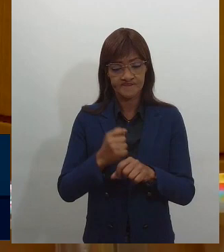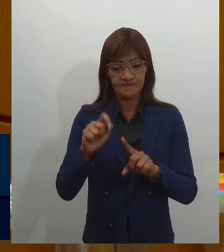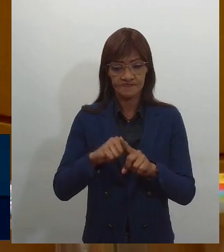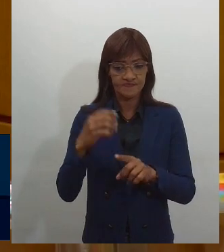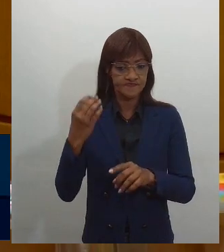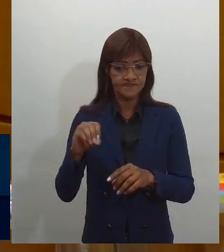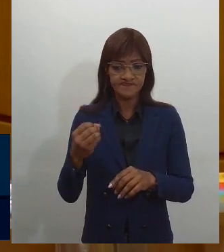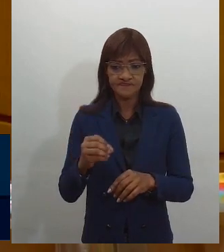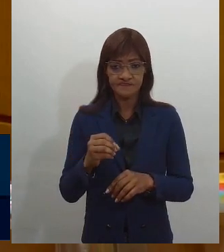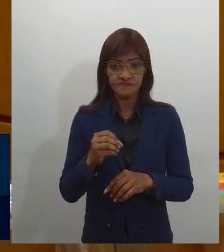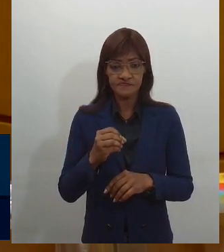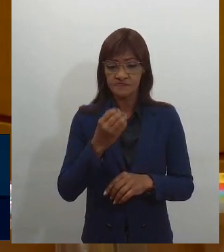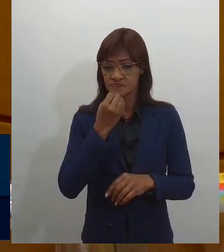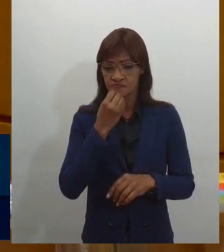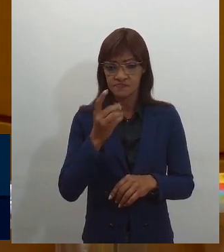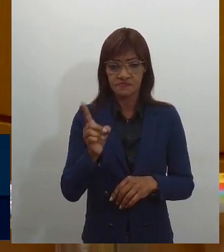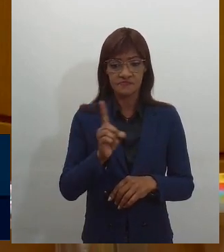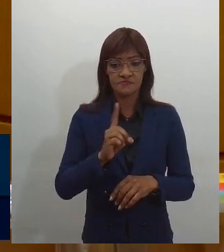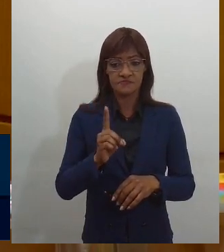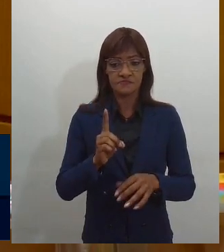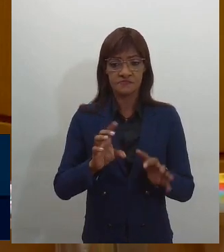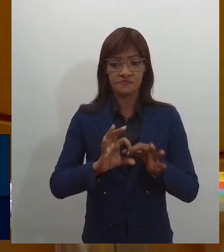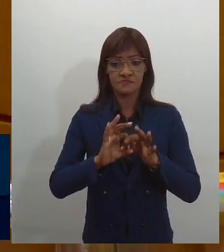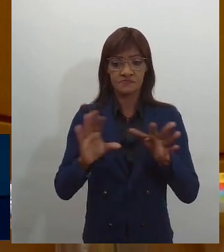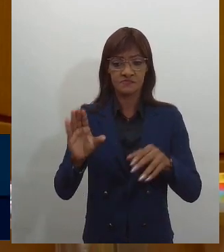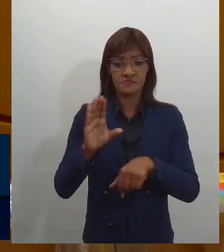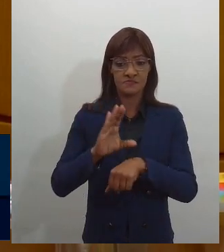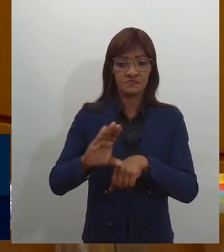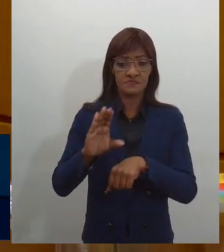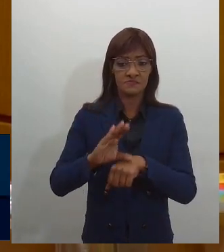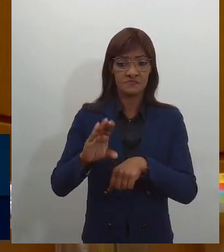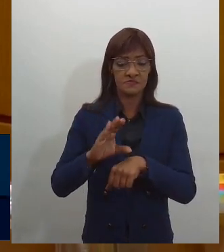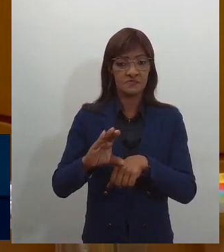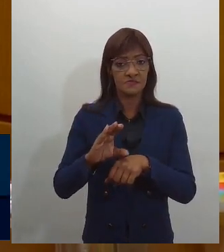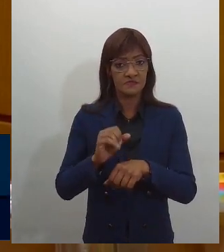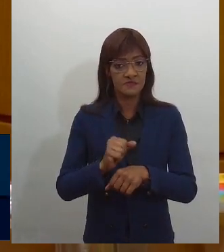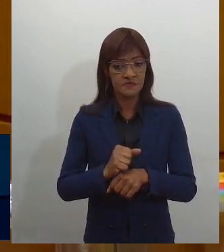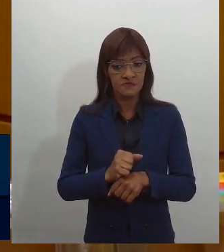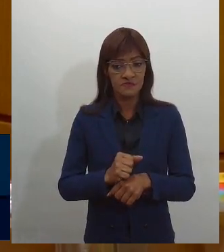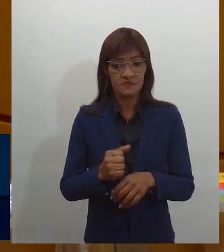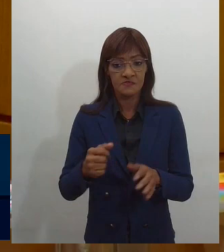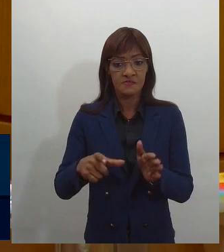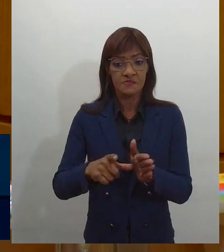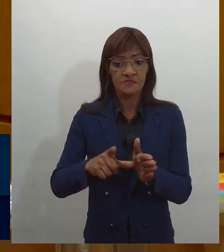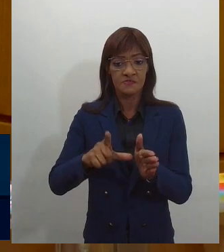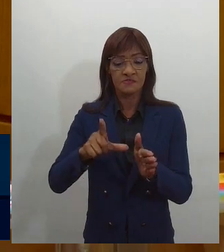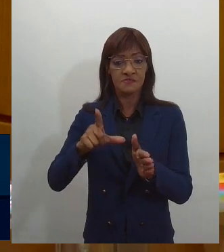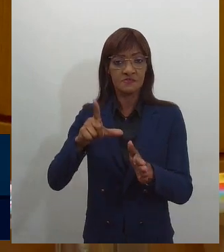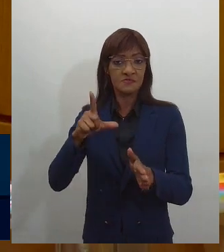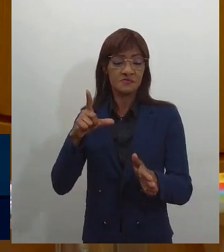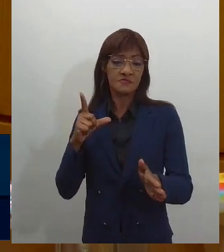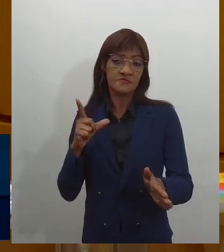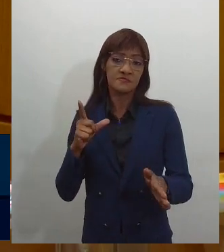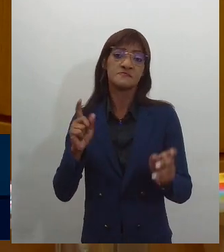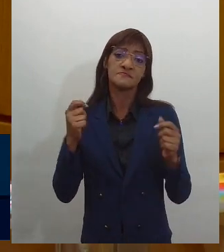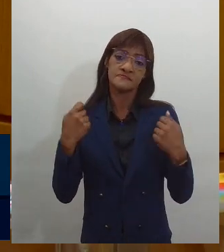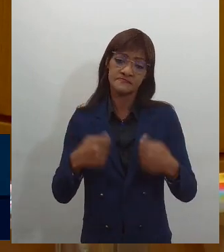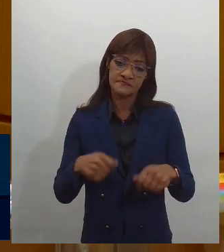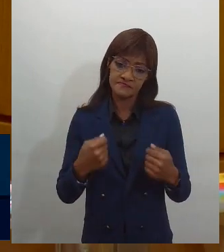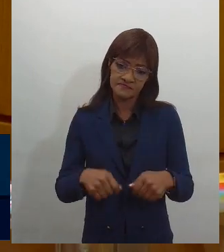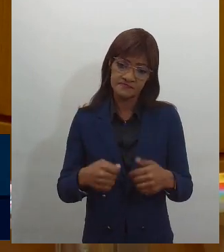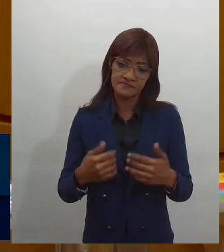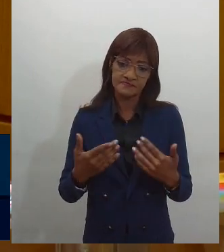para lançar cursos e capacitações que deveria ter acontecido e começado bem